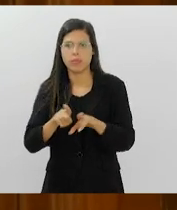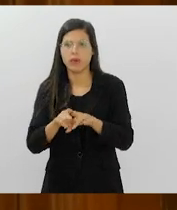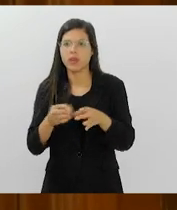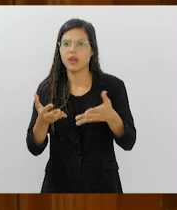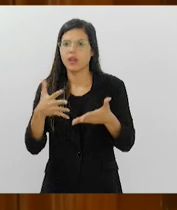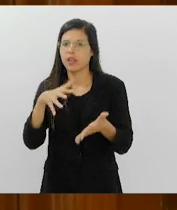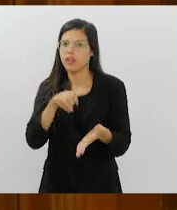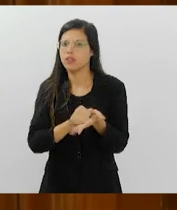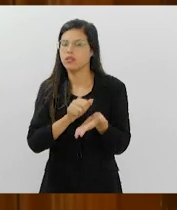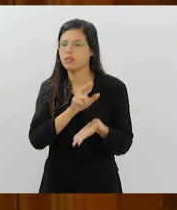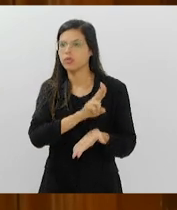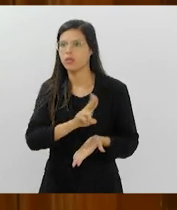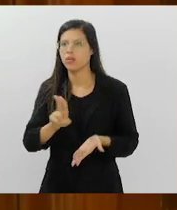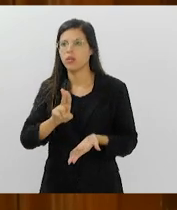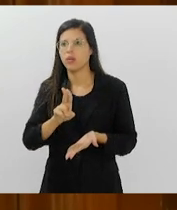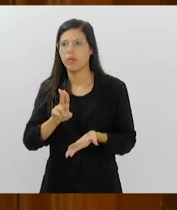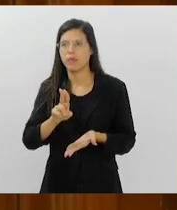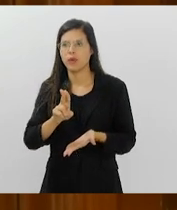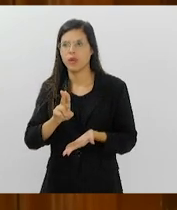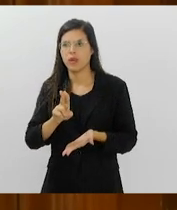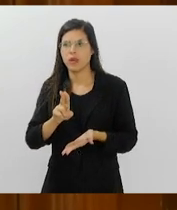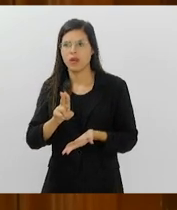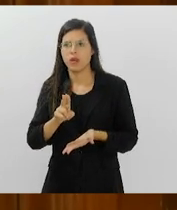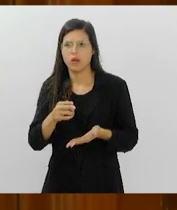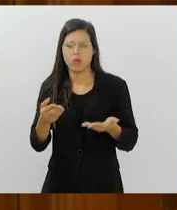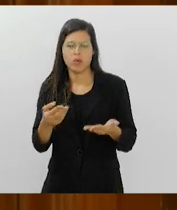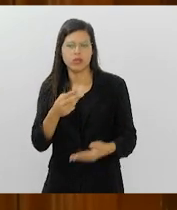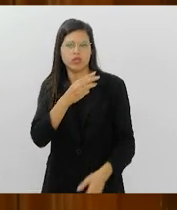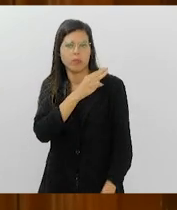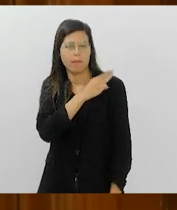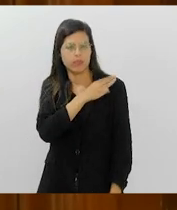da... Era capitão, hoje major enfermeira